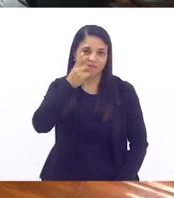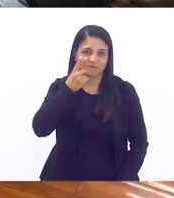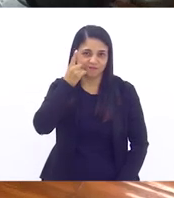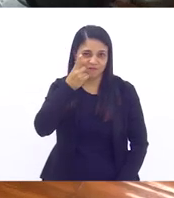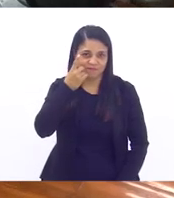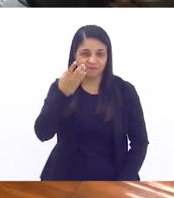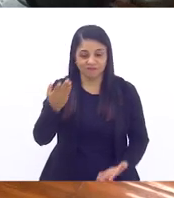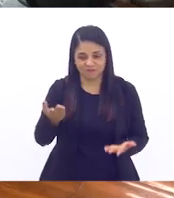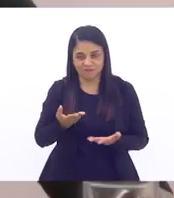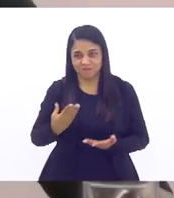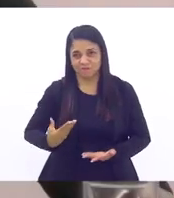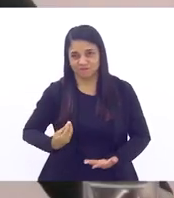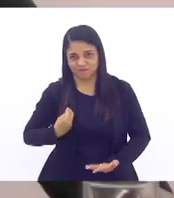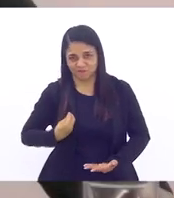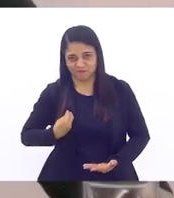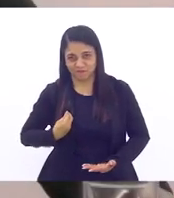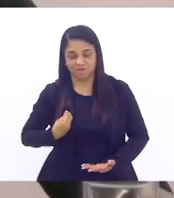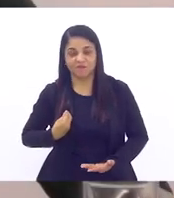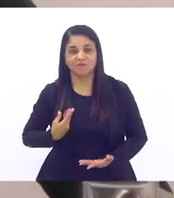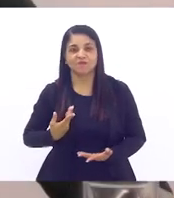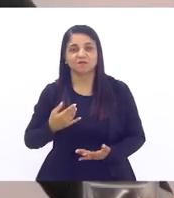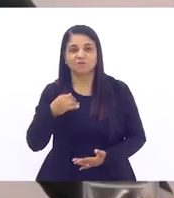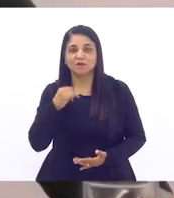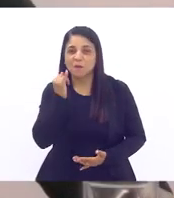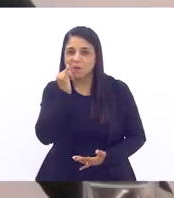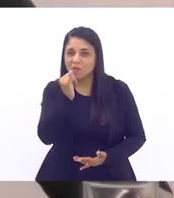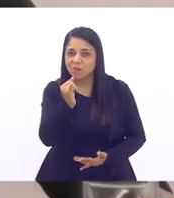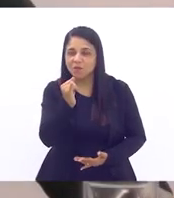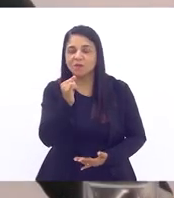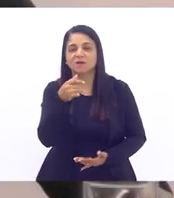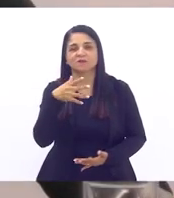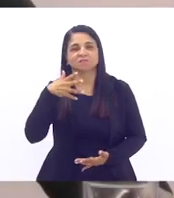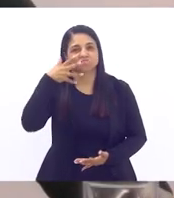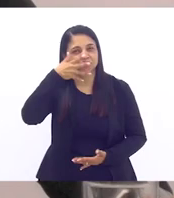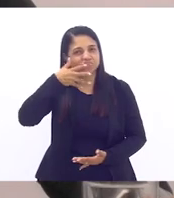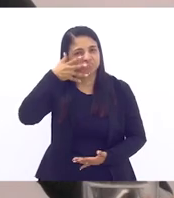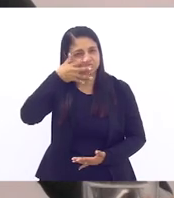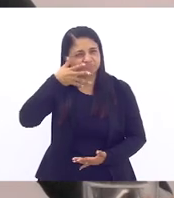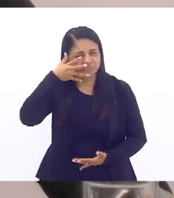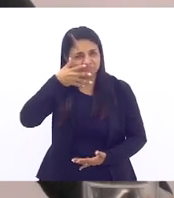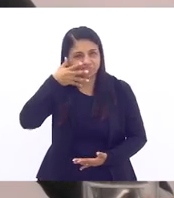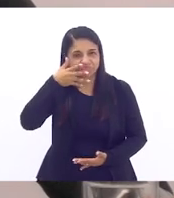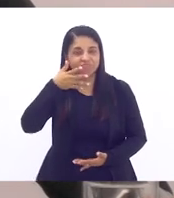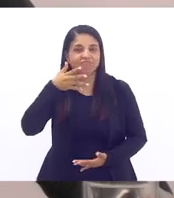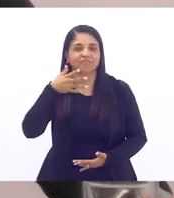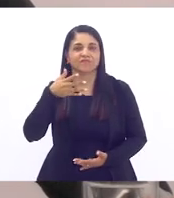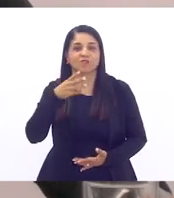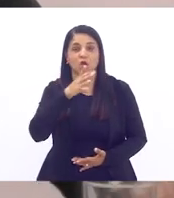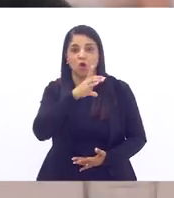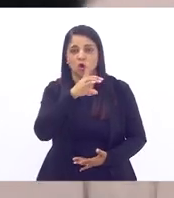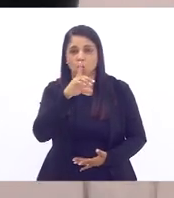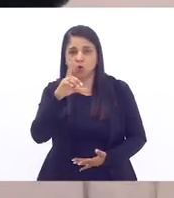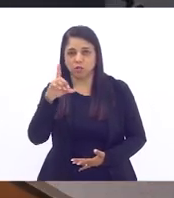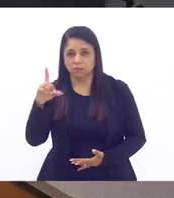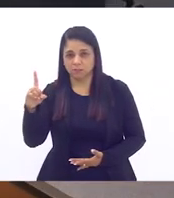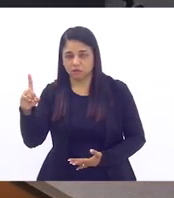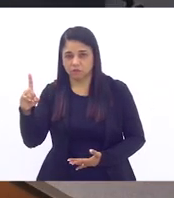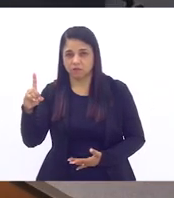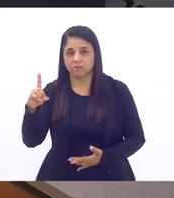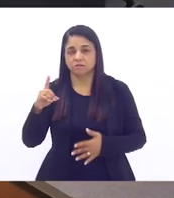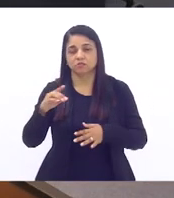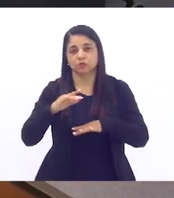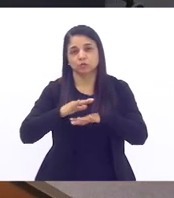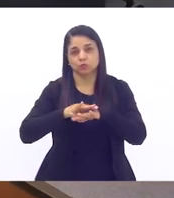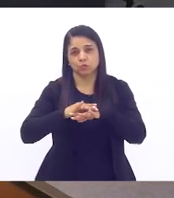presente nesse momento eu só queria falar aqui sobre essa coordenadoria de doenças raras